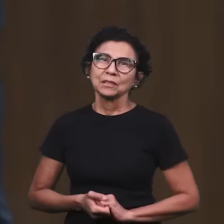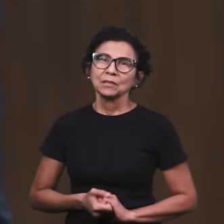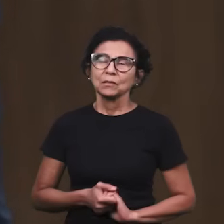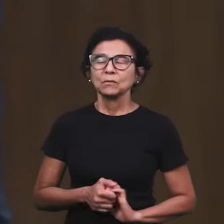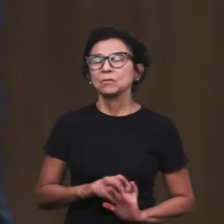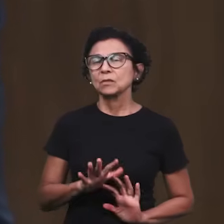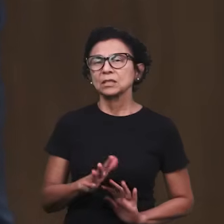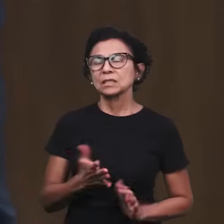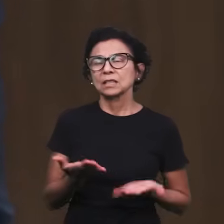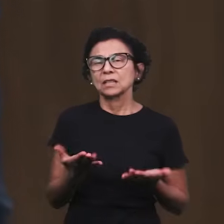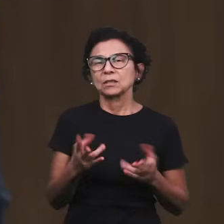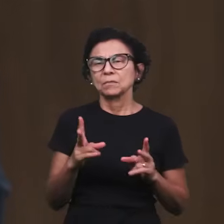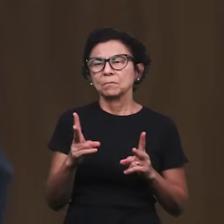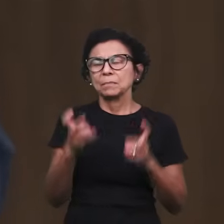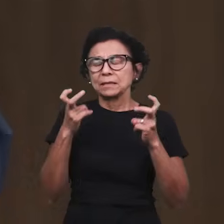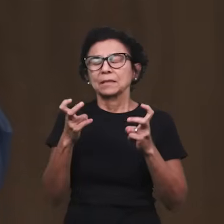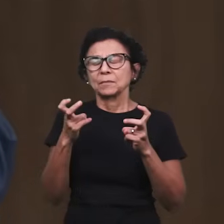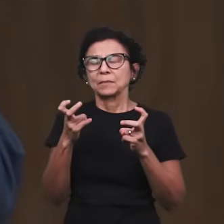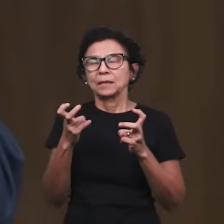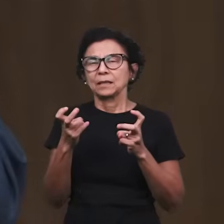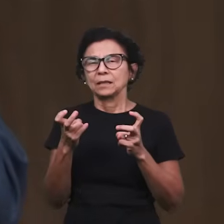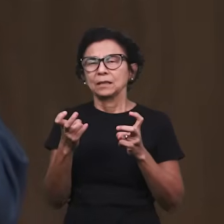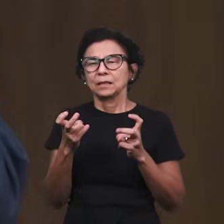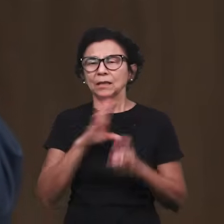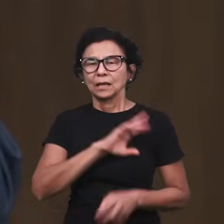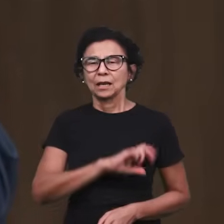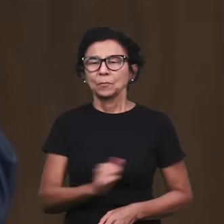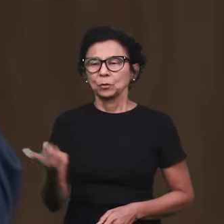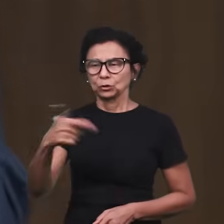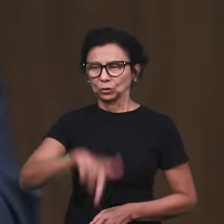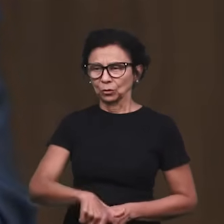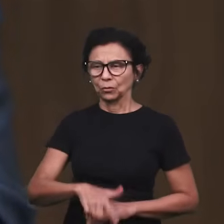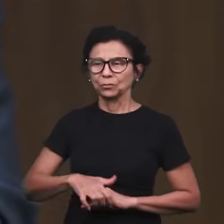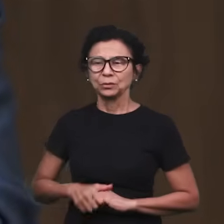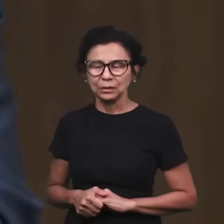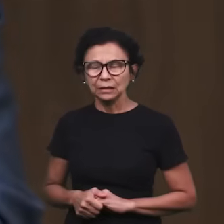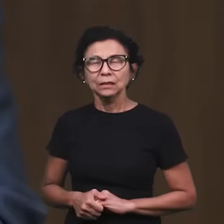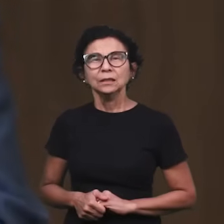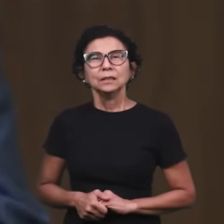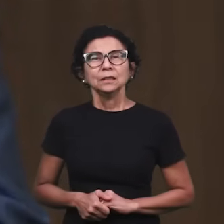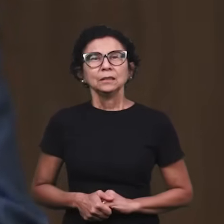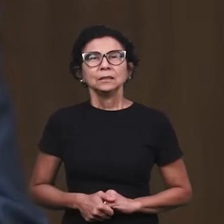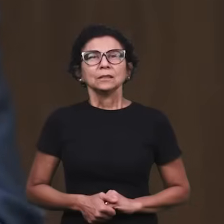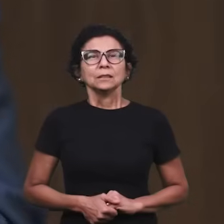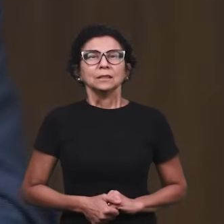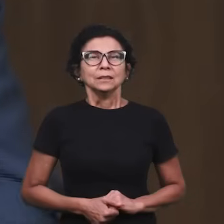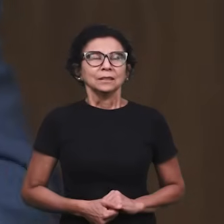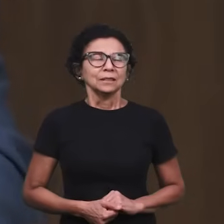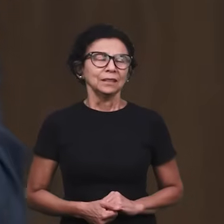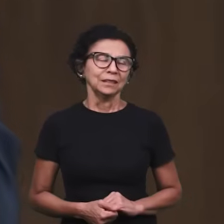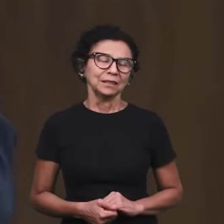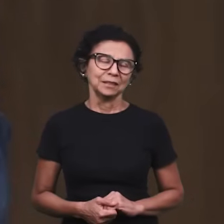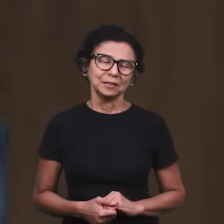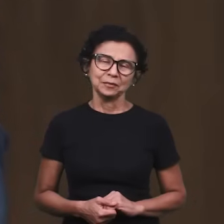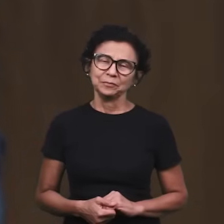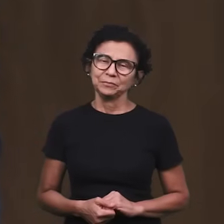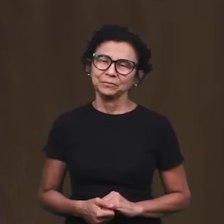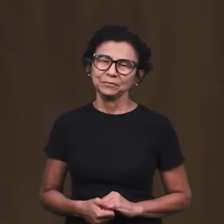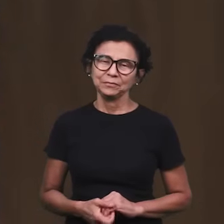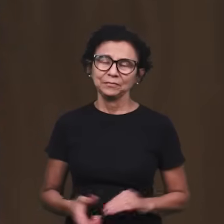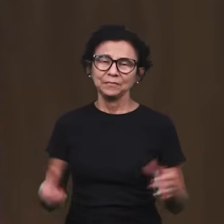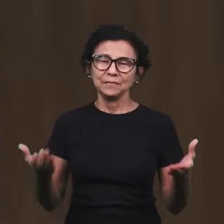justiça. Exatamente. Não vai aparecer uma mensagem no WhatsApp. Você passou. Não. Quando você perceber. Porque